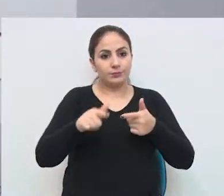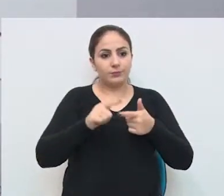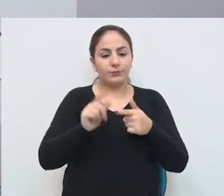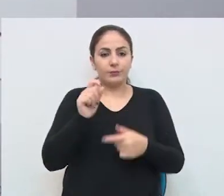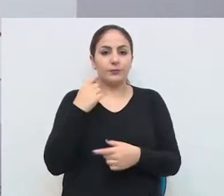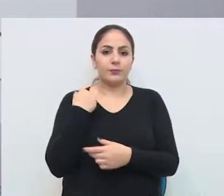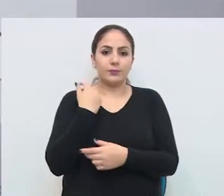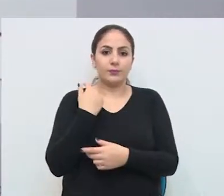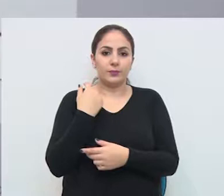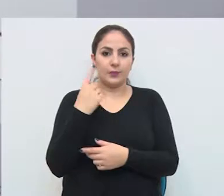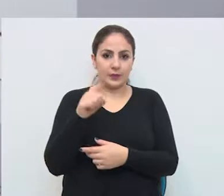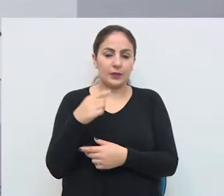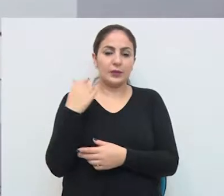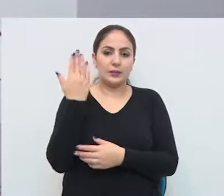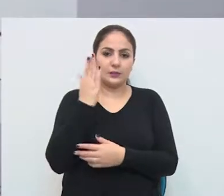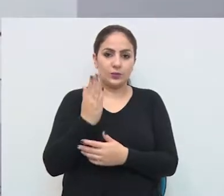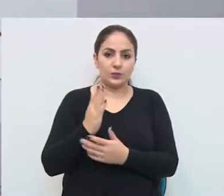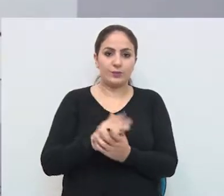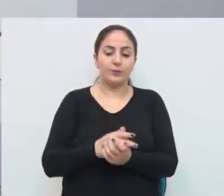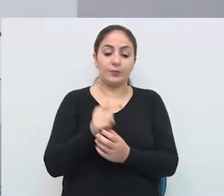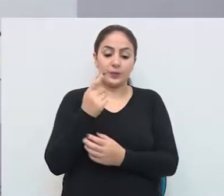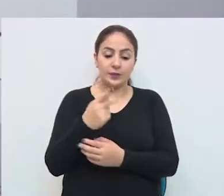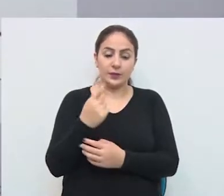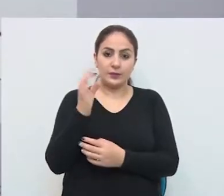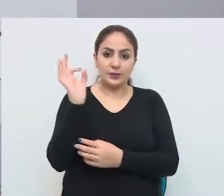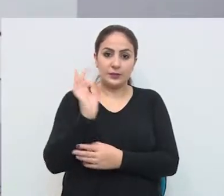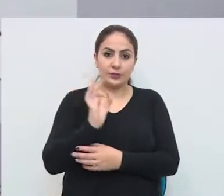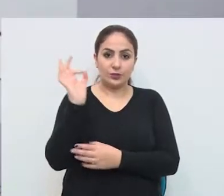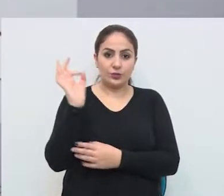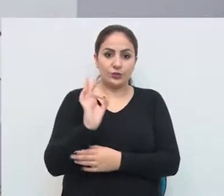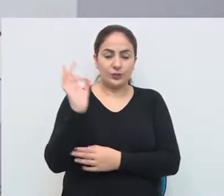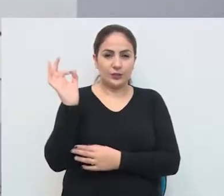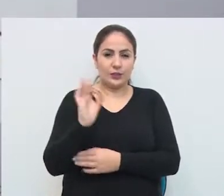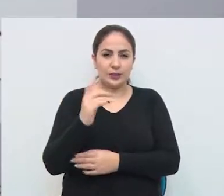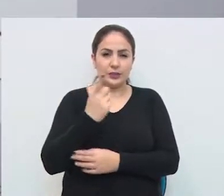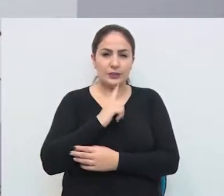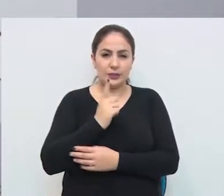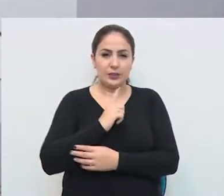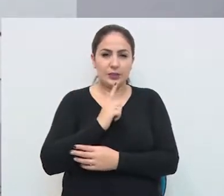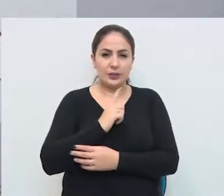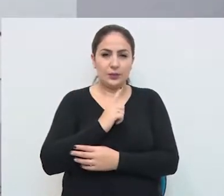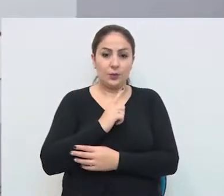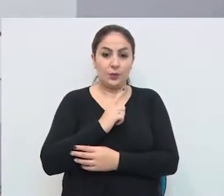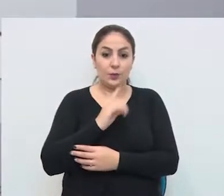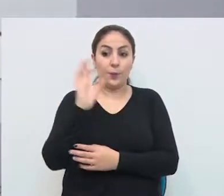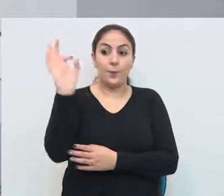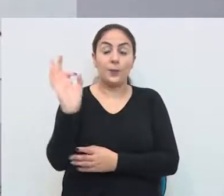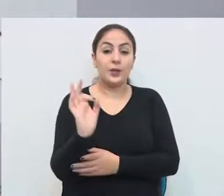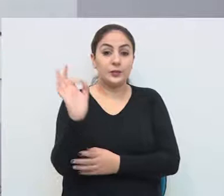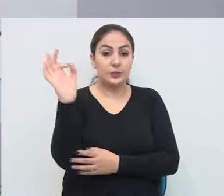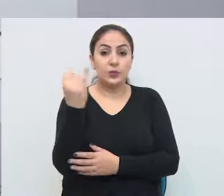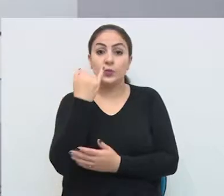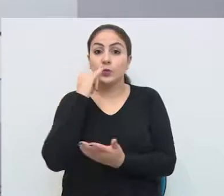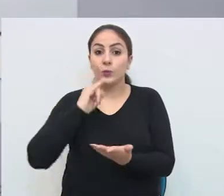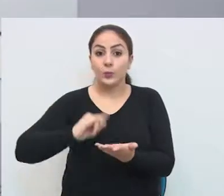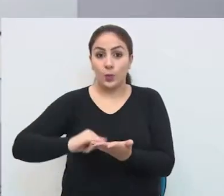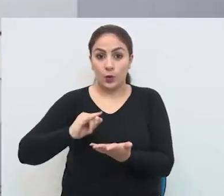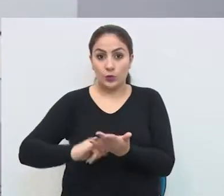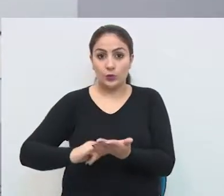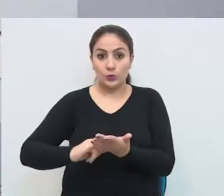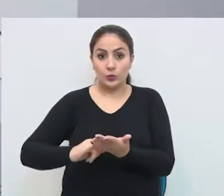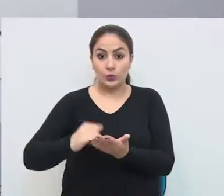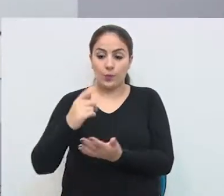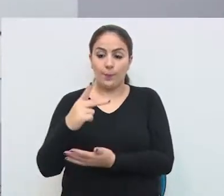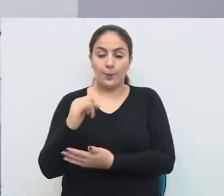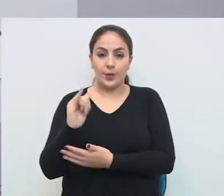problema que é nacional, né? Esse índice ele leva em conta o percentual de impostos sobre